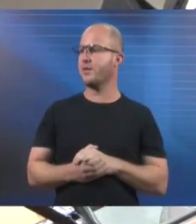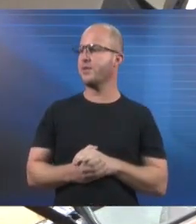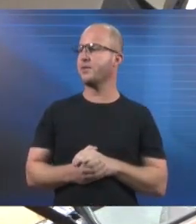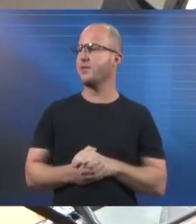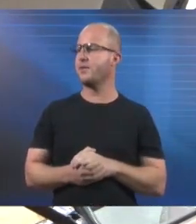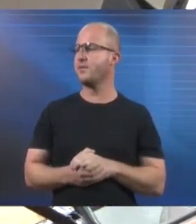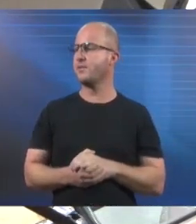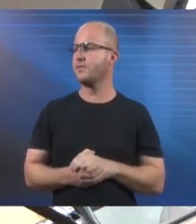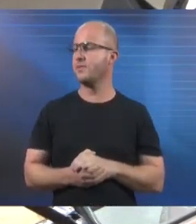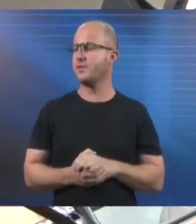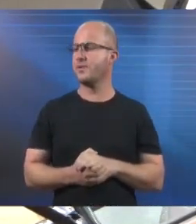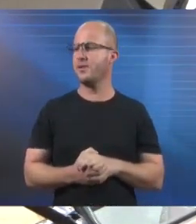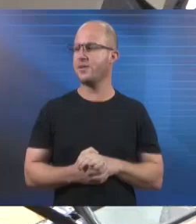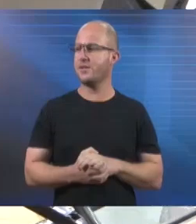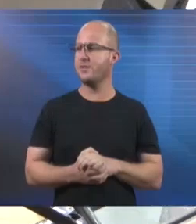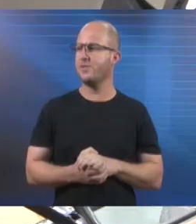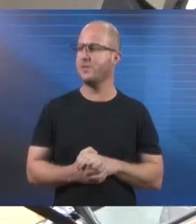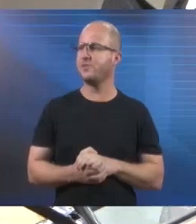julgar